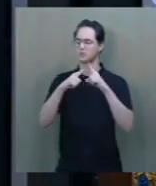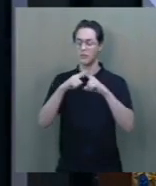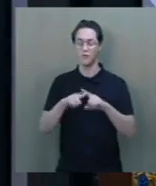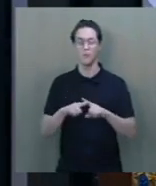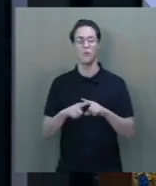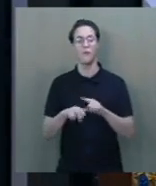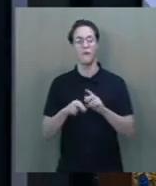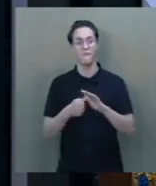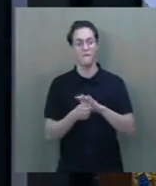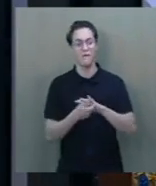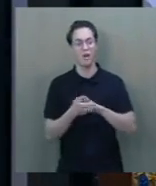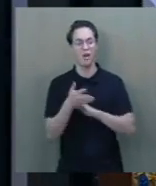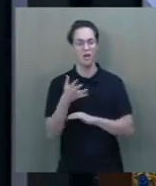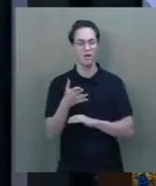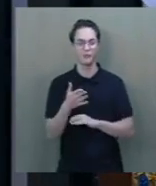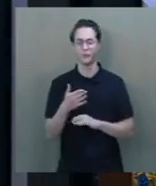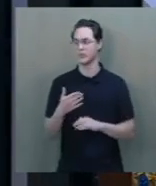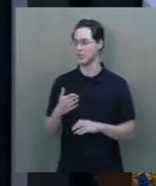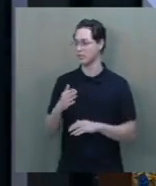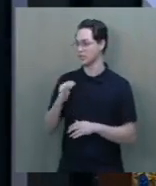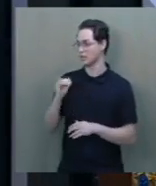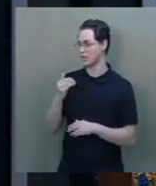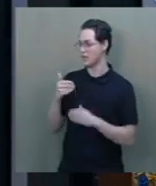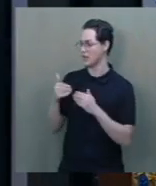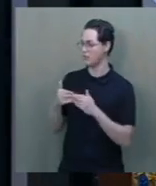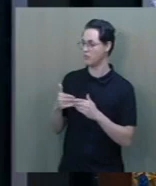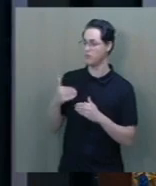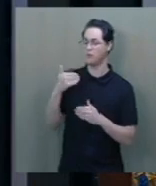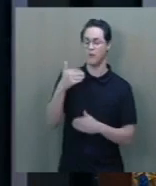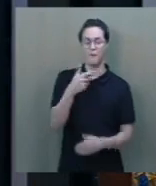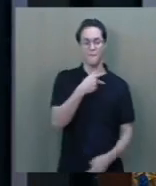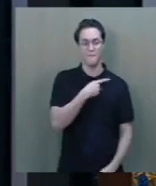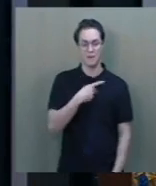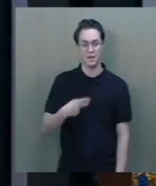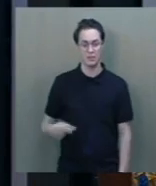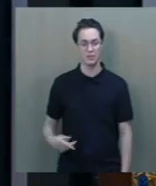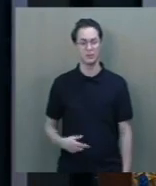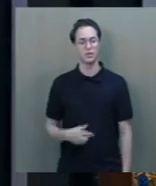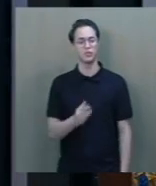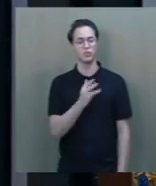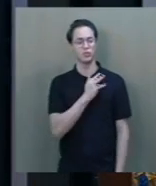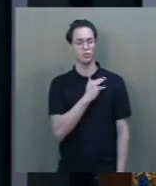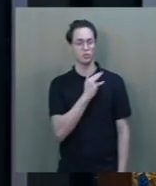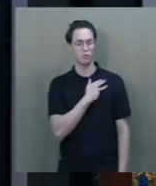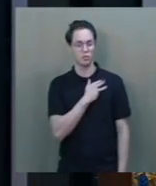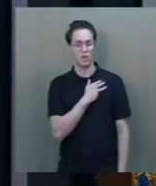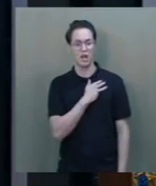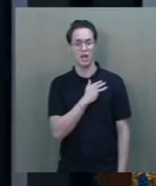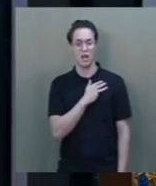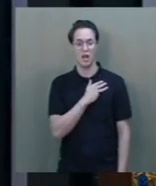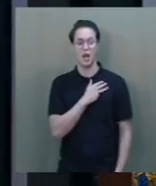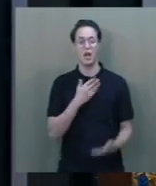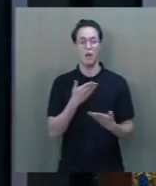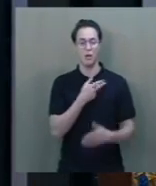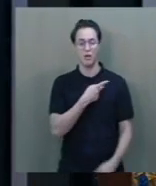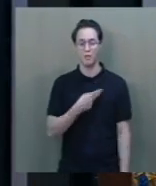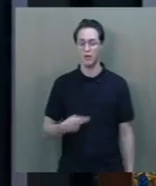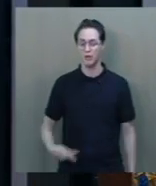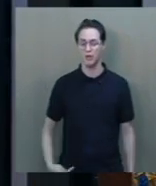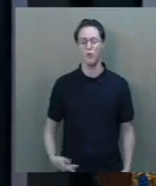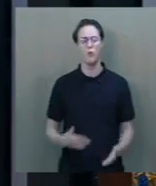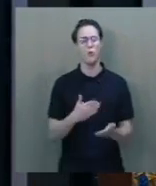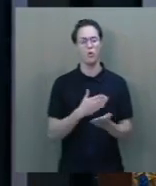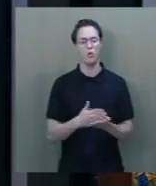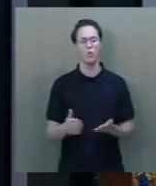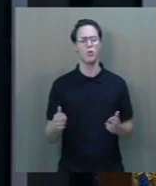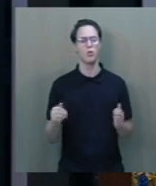partir de janeiro, o presidente Lula assume a presidência da República e será possível iniciar